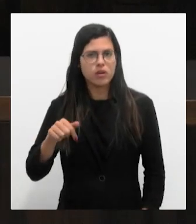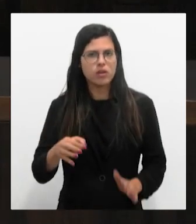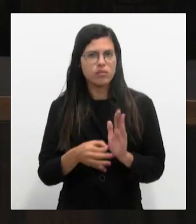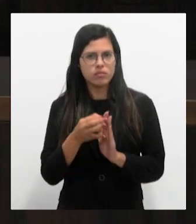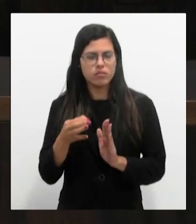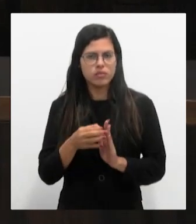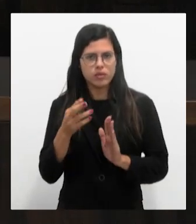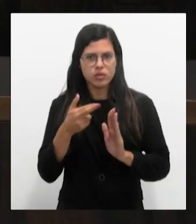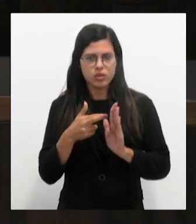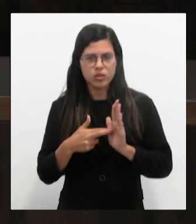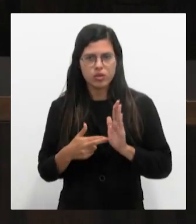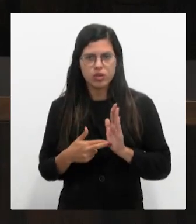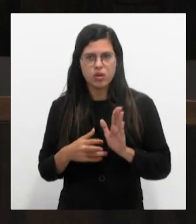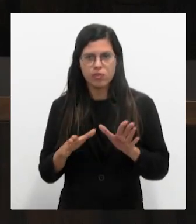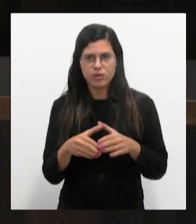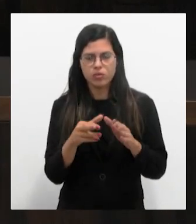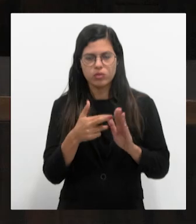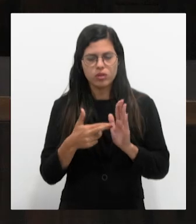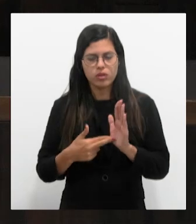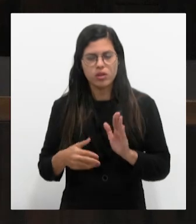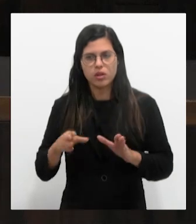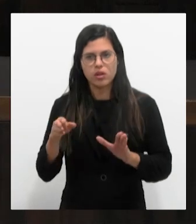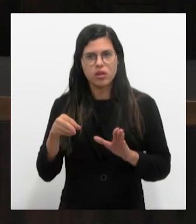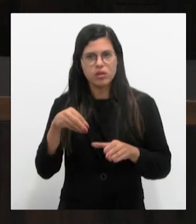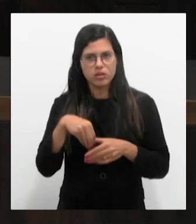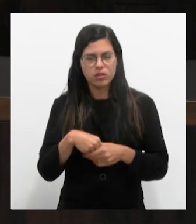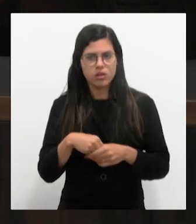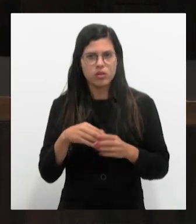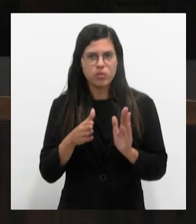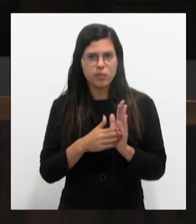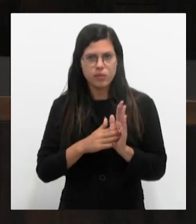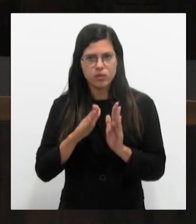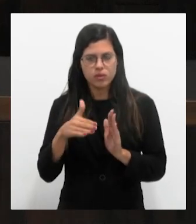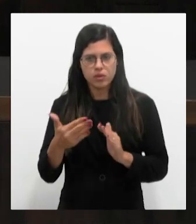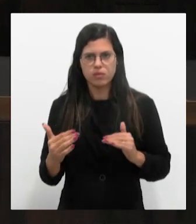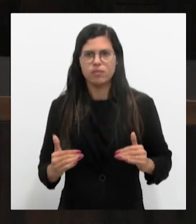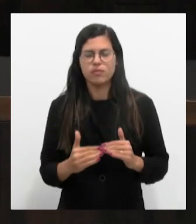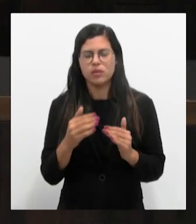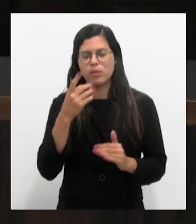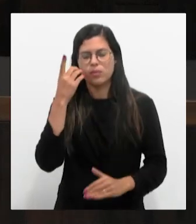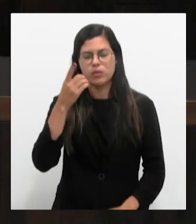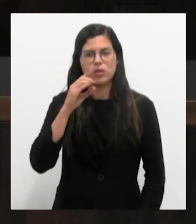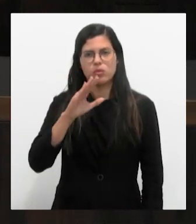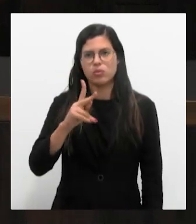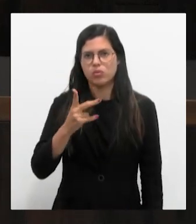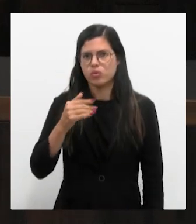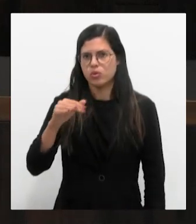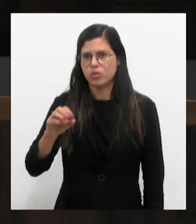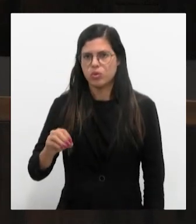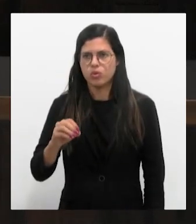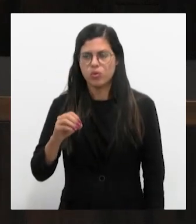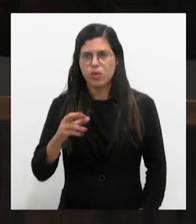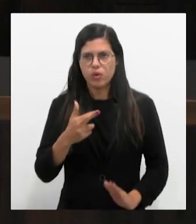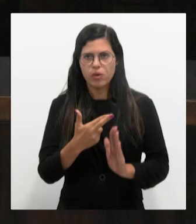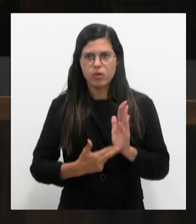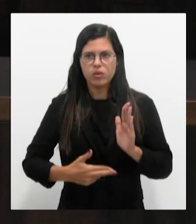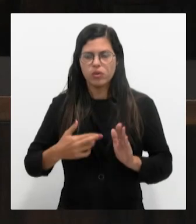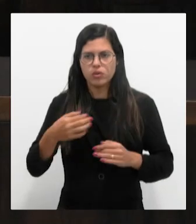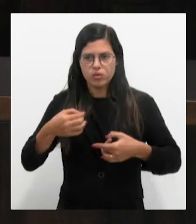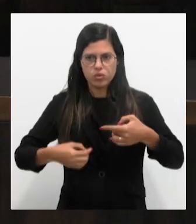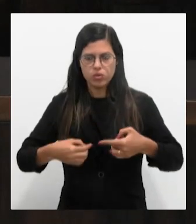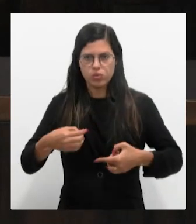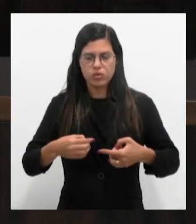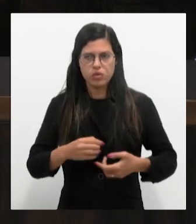de Normas Internas e Preposições Externas favorável. Deputado Chico Machado é o relator. Em